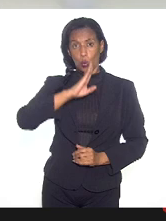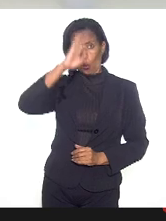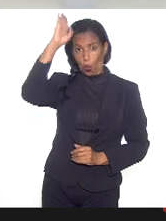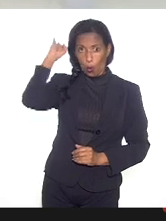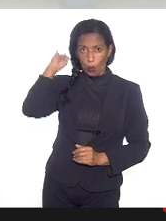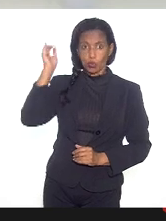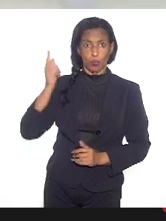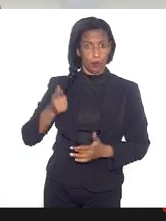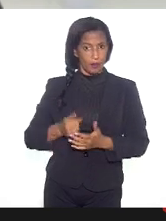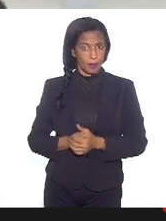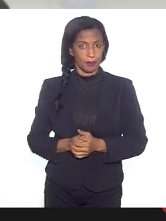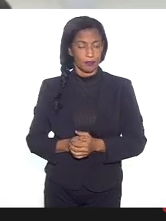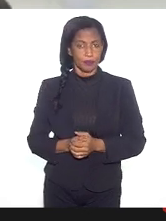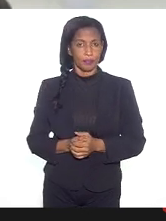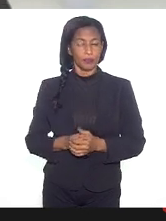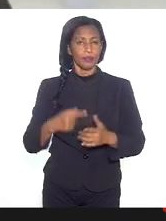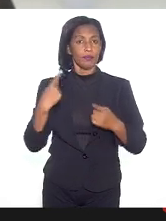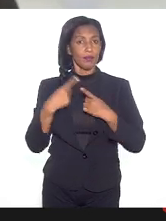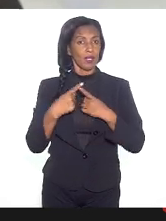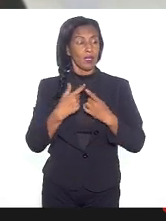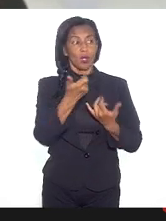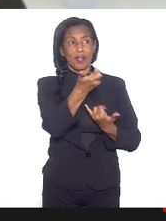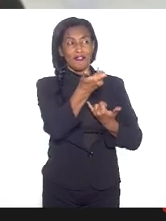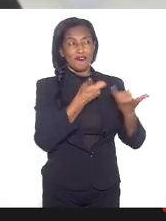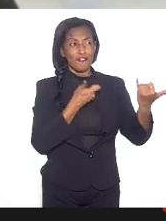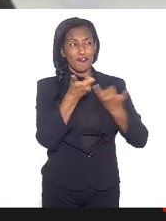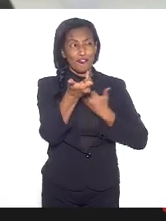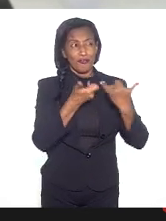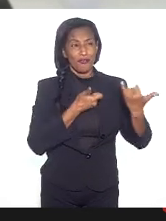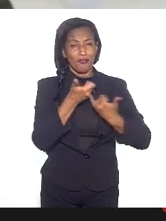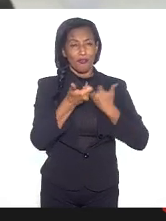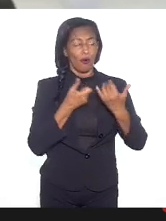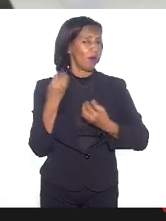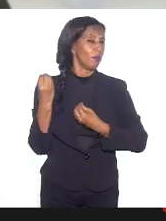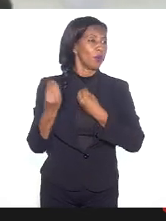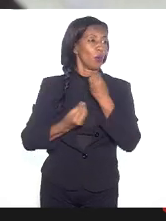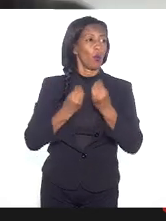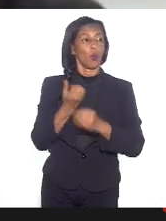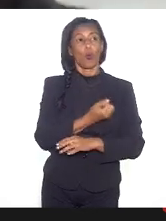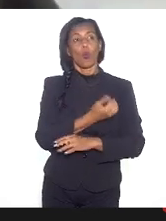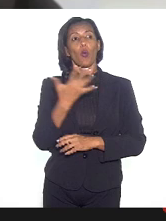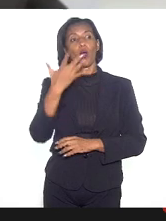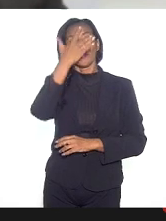como preposto, para que nos informe o quantitativo